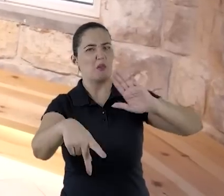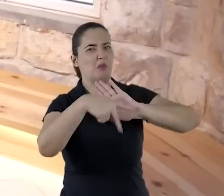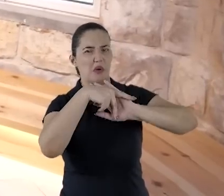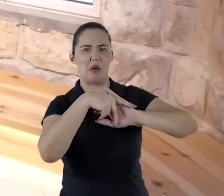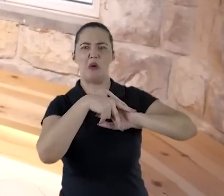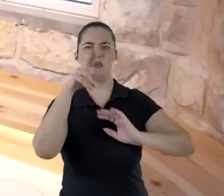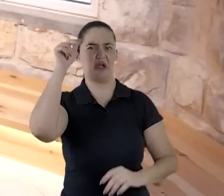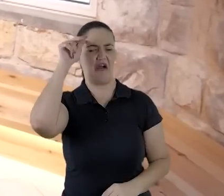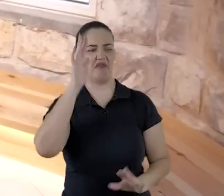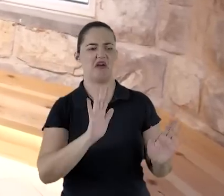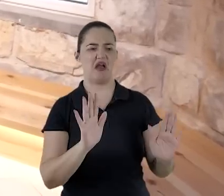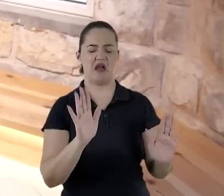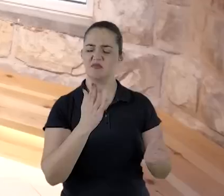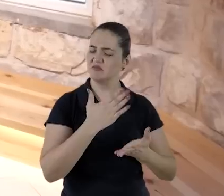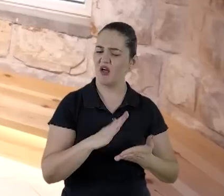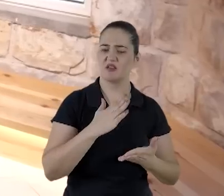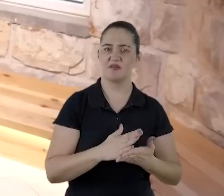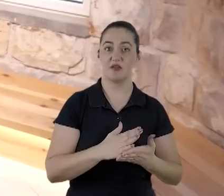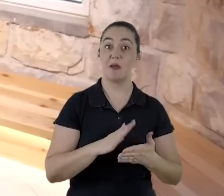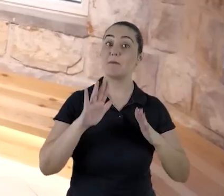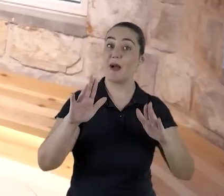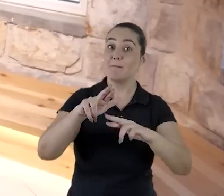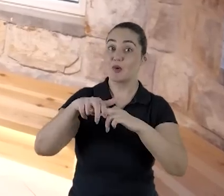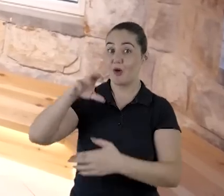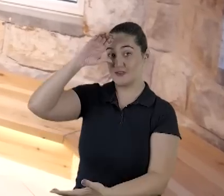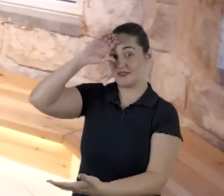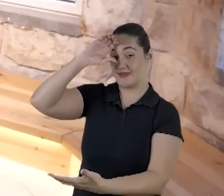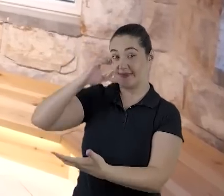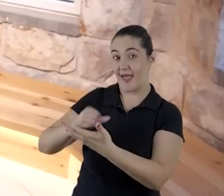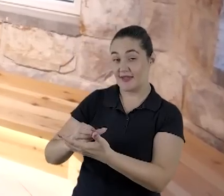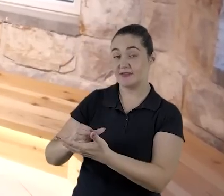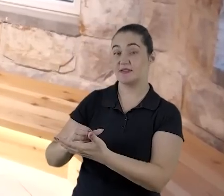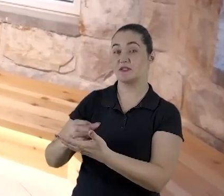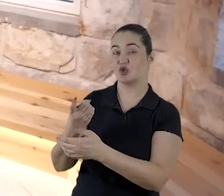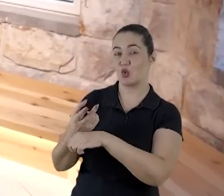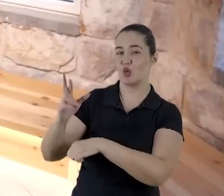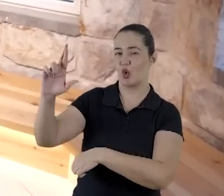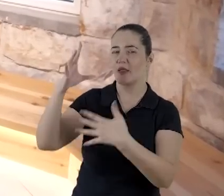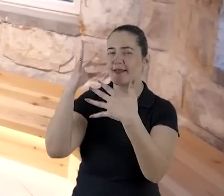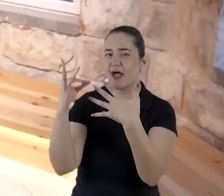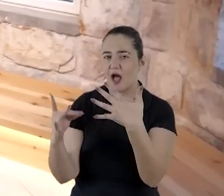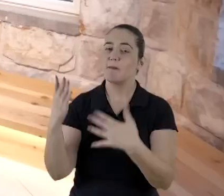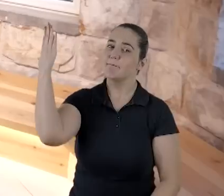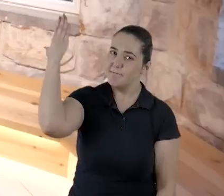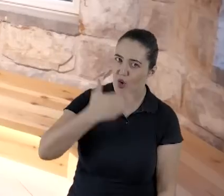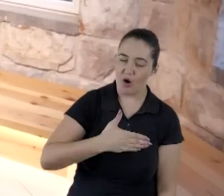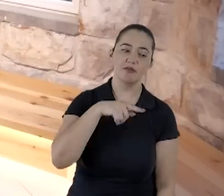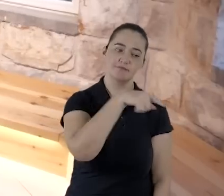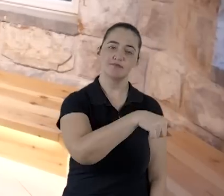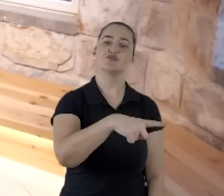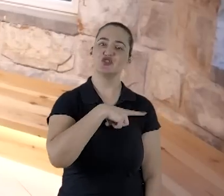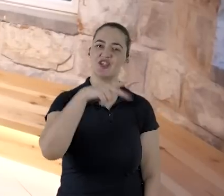negar que ali pudesse ser lugar próprio para cavalos. Porém, uma tese doutoral feita com muitos